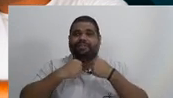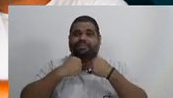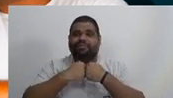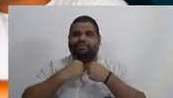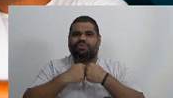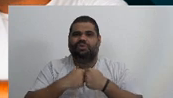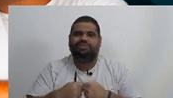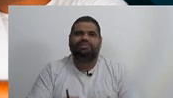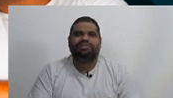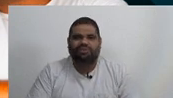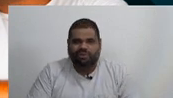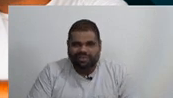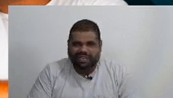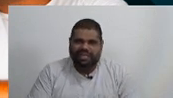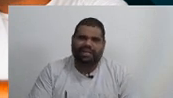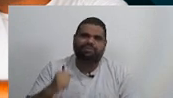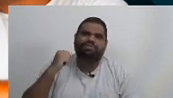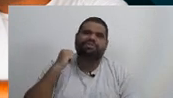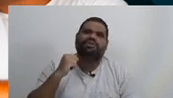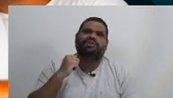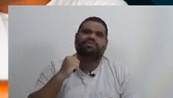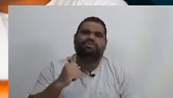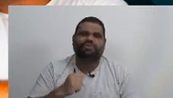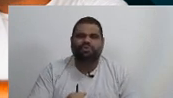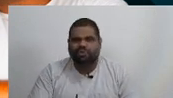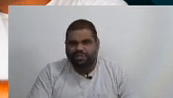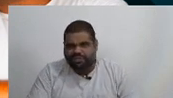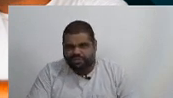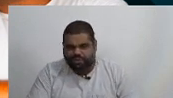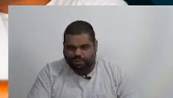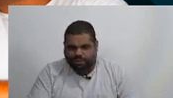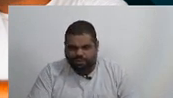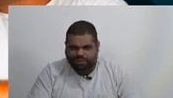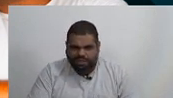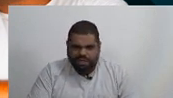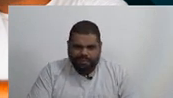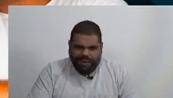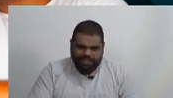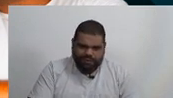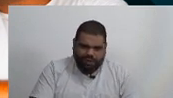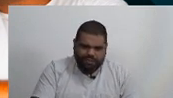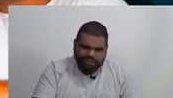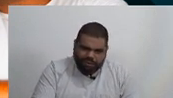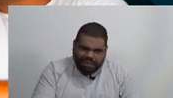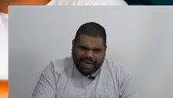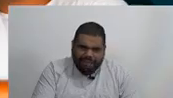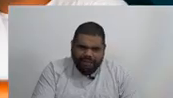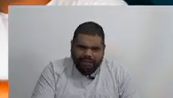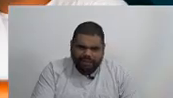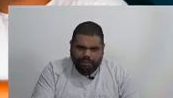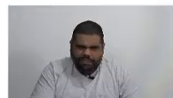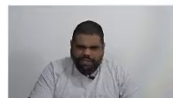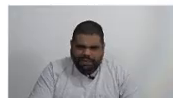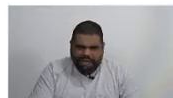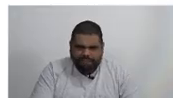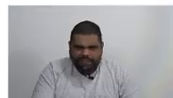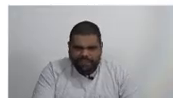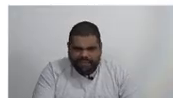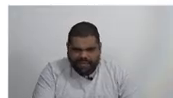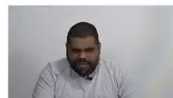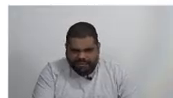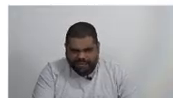aqui, ó. Juntos conseguiremos. Juntos somos mais fortes. Vamos lá. Vamos